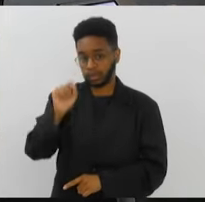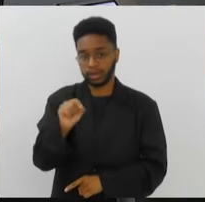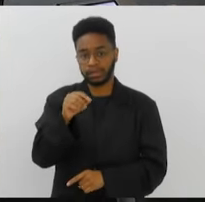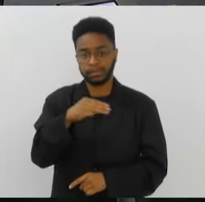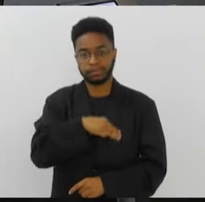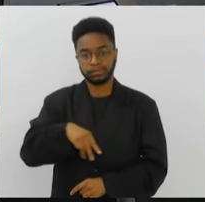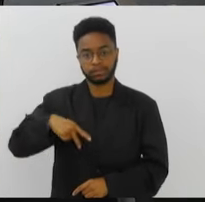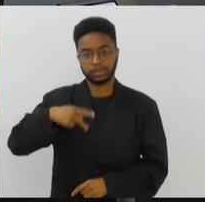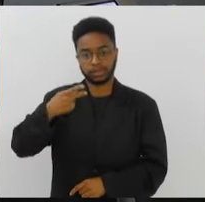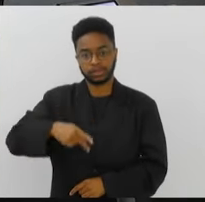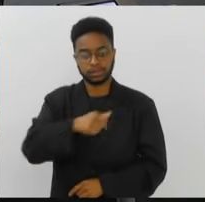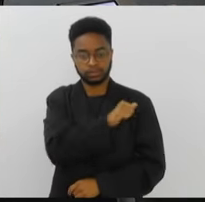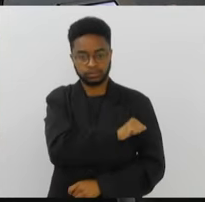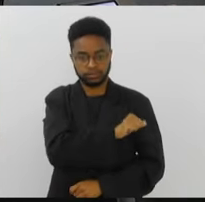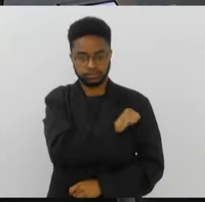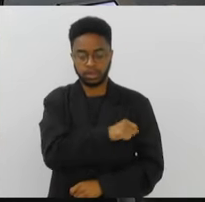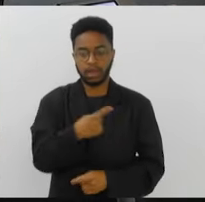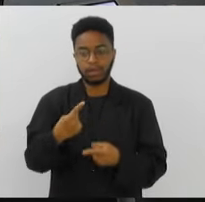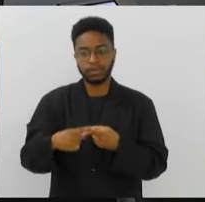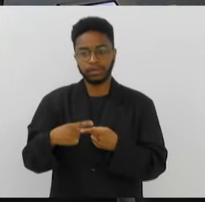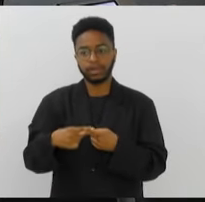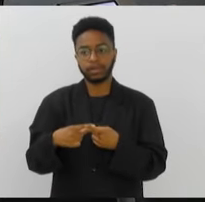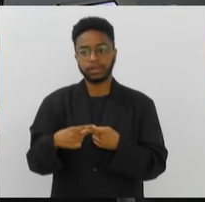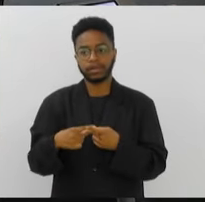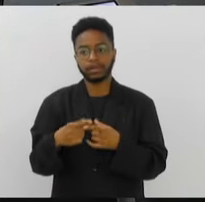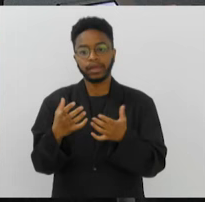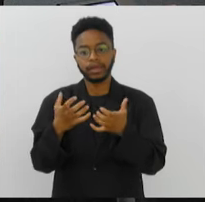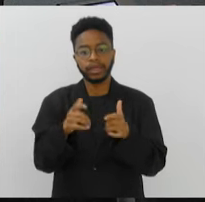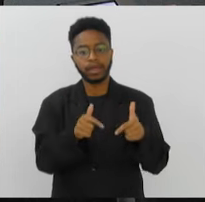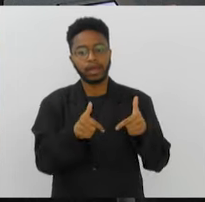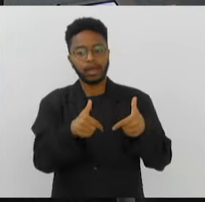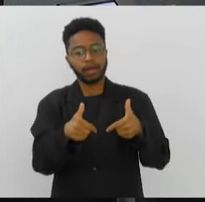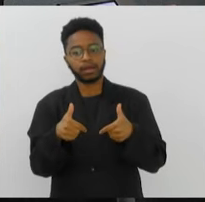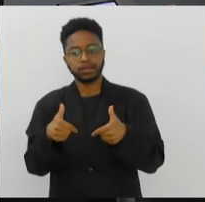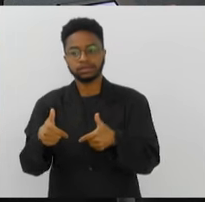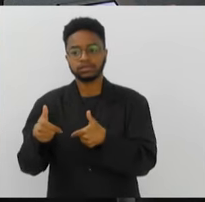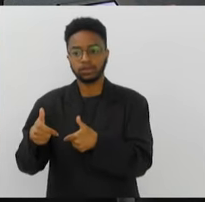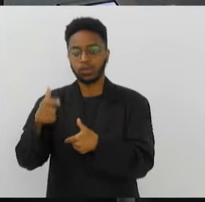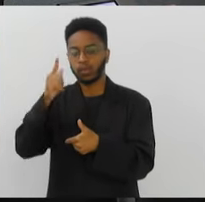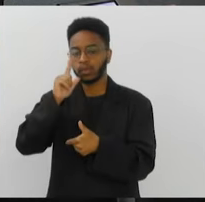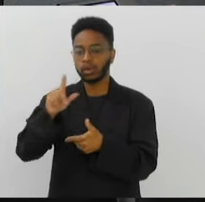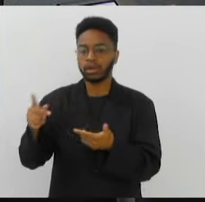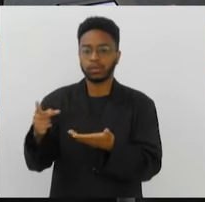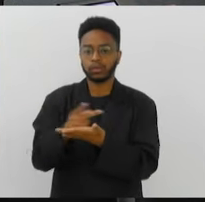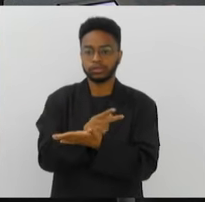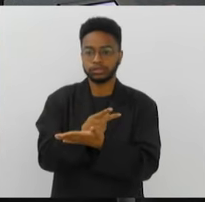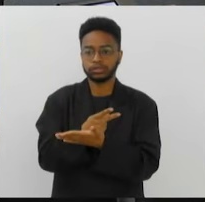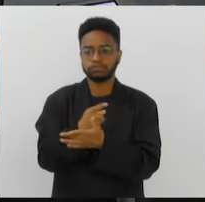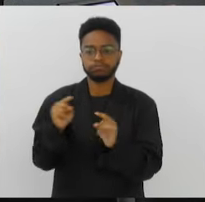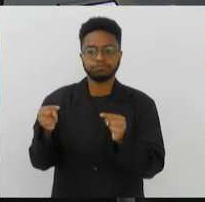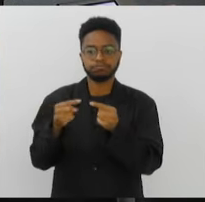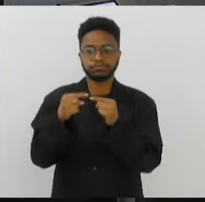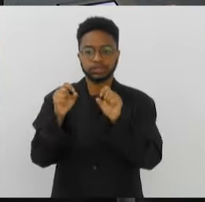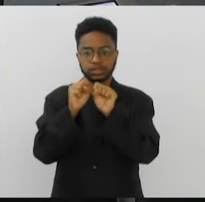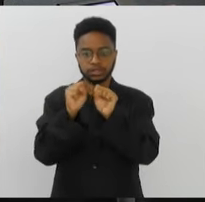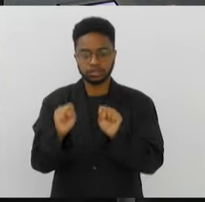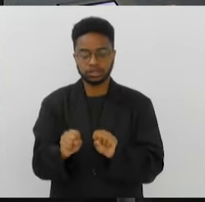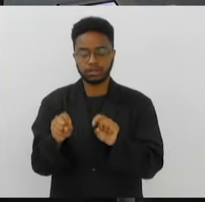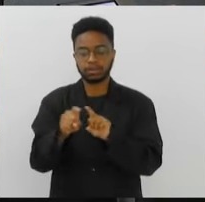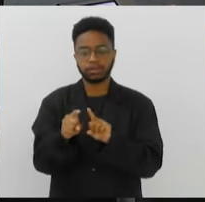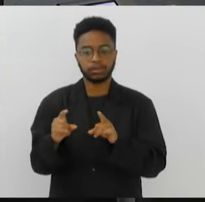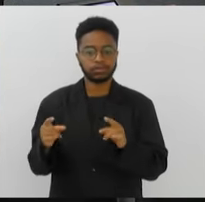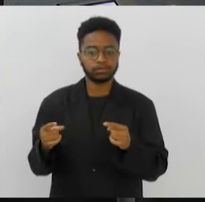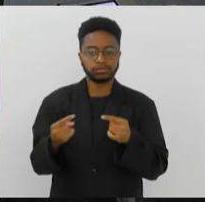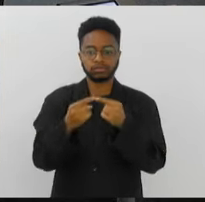Ministério Público do Estado do Rio de Janeiro para que essas operações pudessem acontecer de forma sistemática e